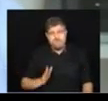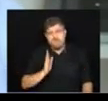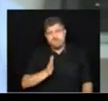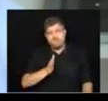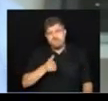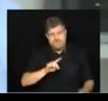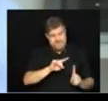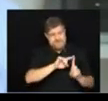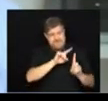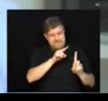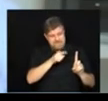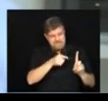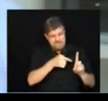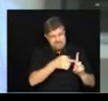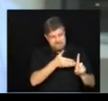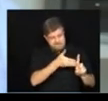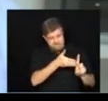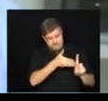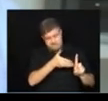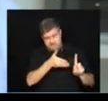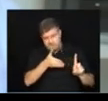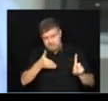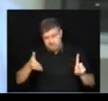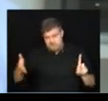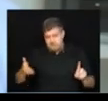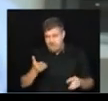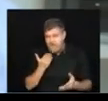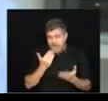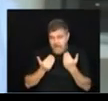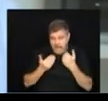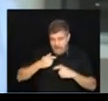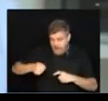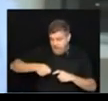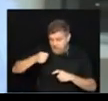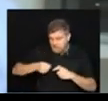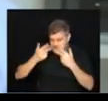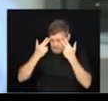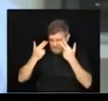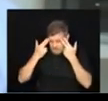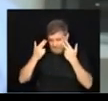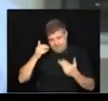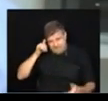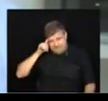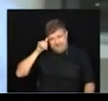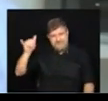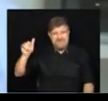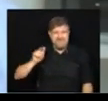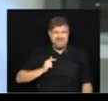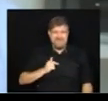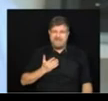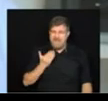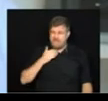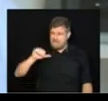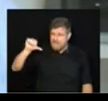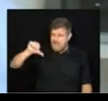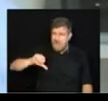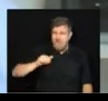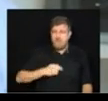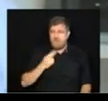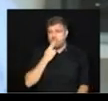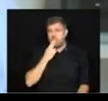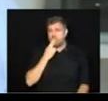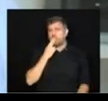Durante a gestação, claro que a alimentação normal, evitar outras questões deletérias, como fumo, não